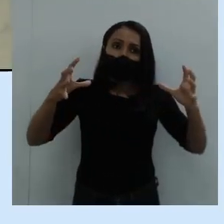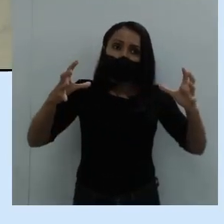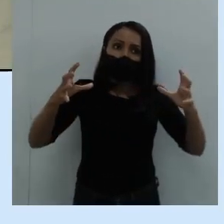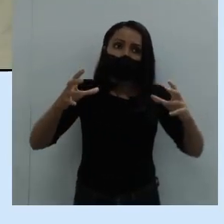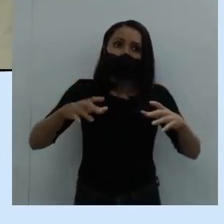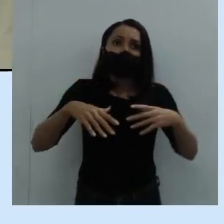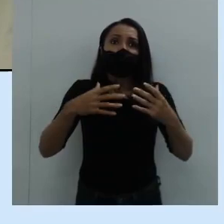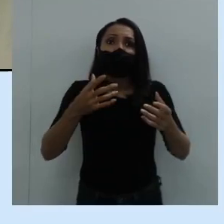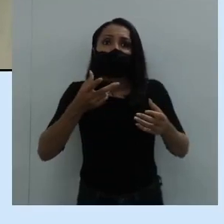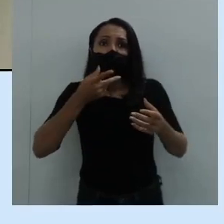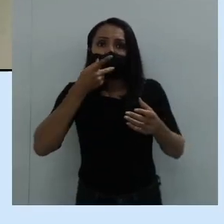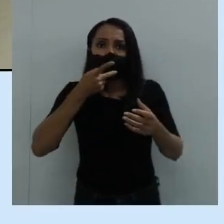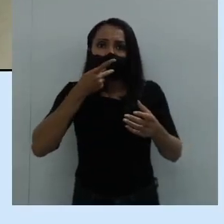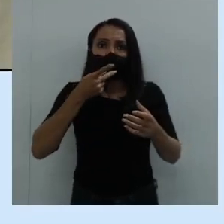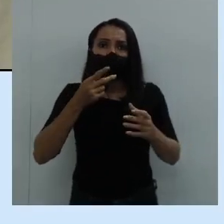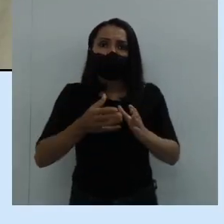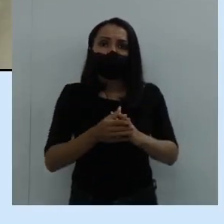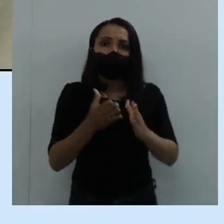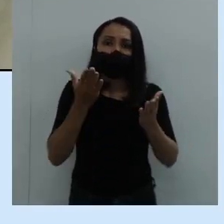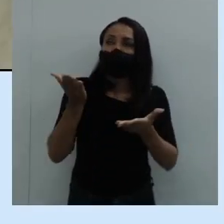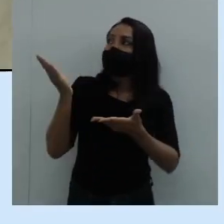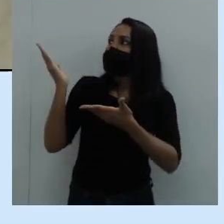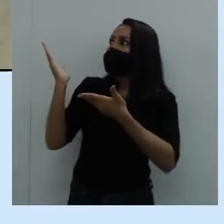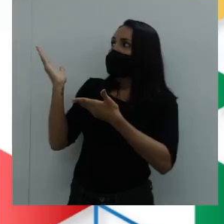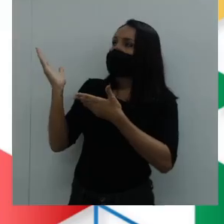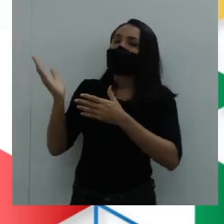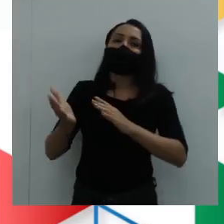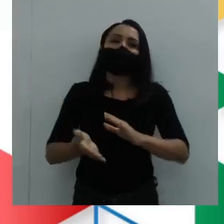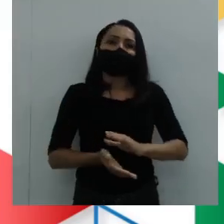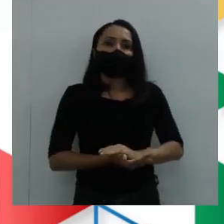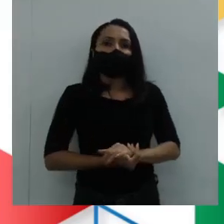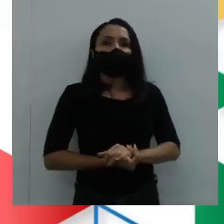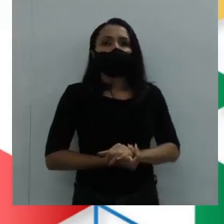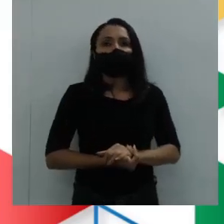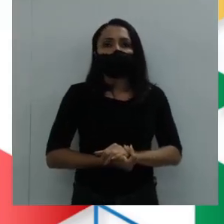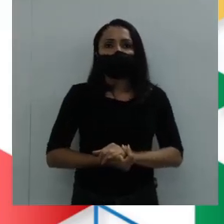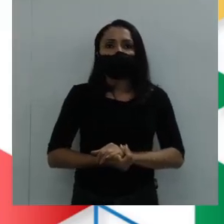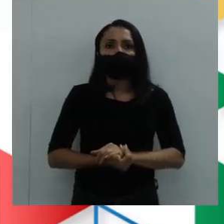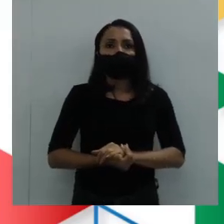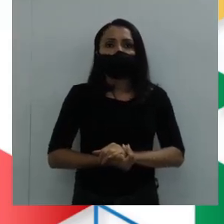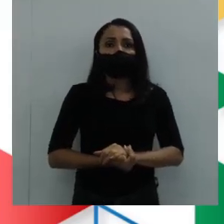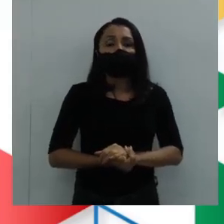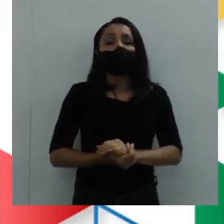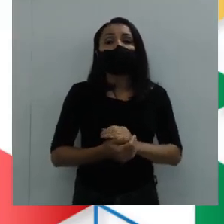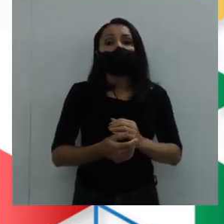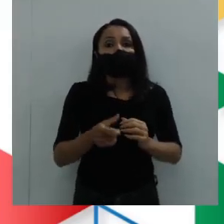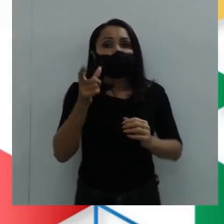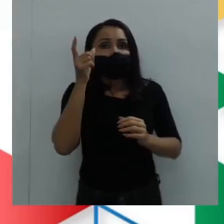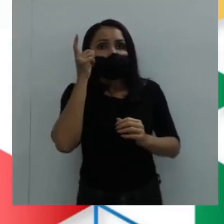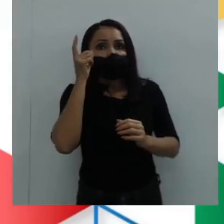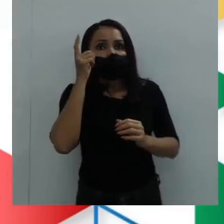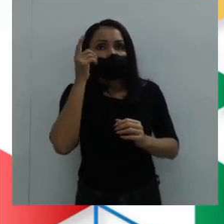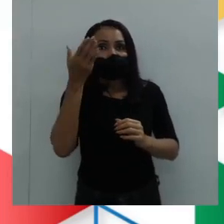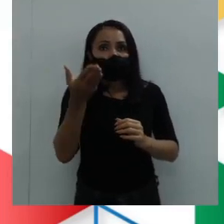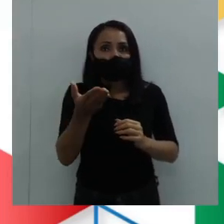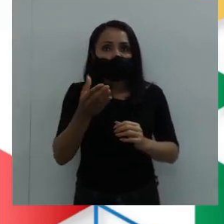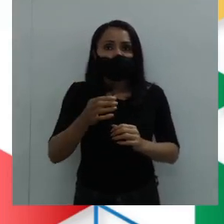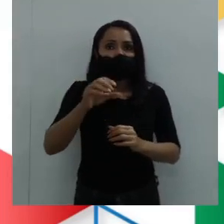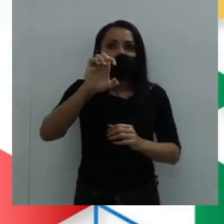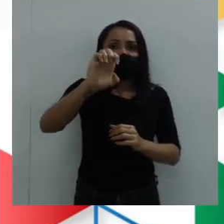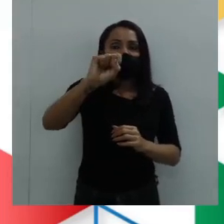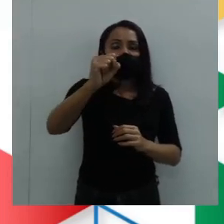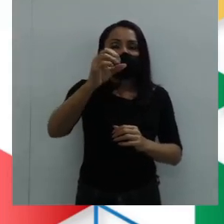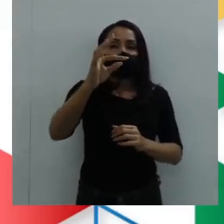uma estufa? Coloca aí na telinha para a gente ver a estufa. Bom, vocês observam aí na telinha que ela tem uma estufa. Uma estufa,